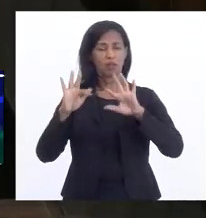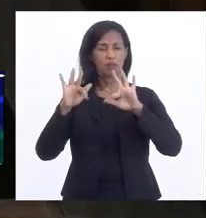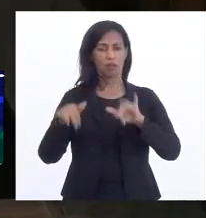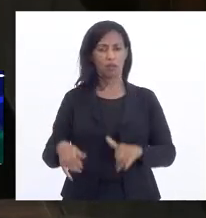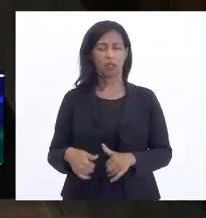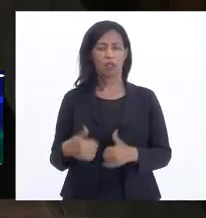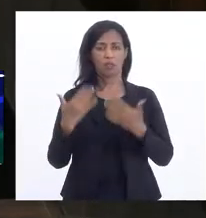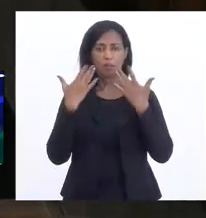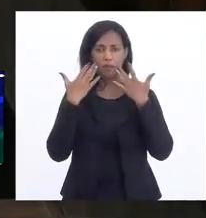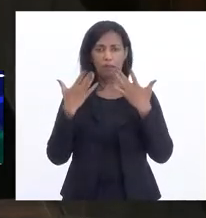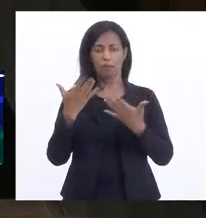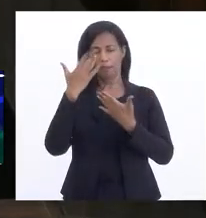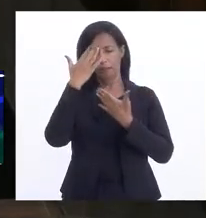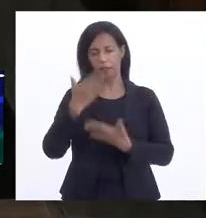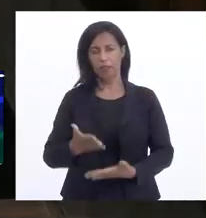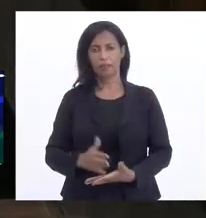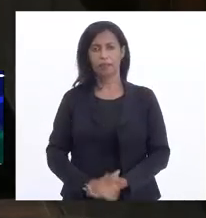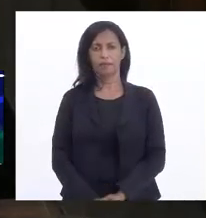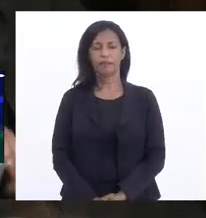minha manifestação. Muito obrigado.